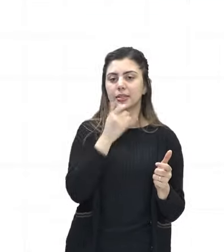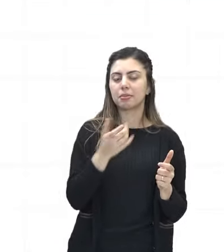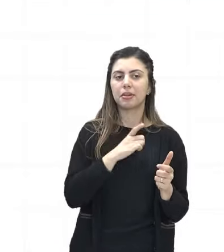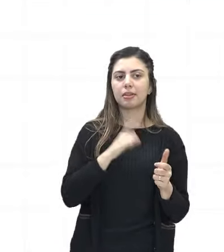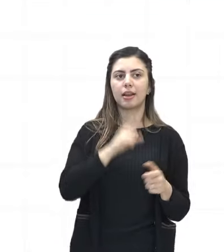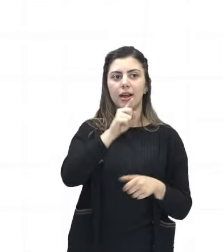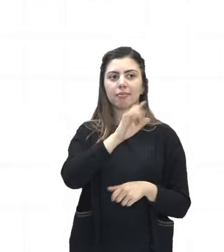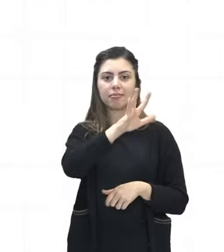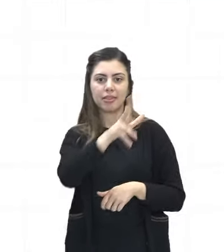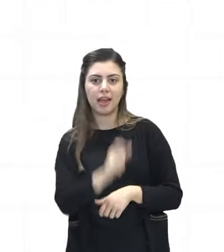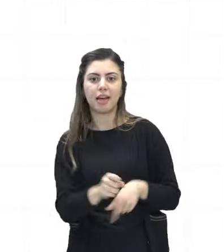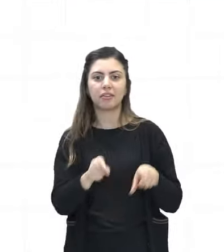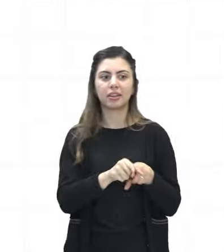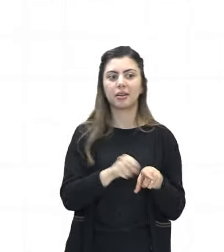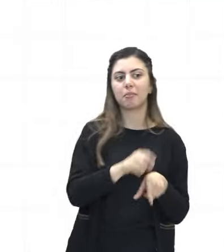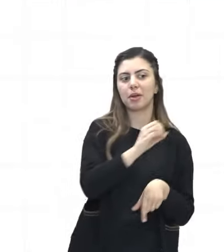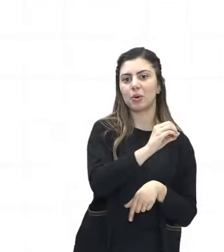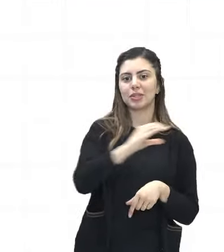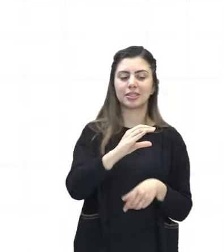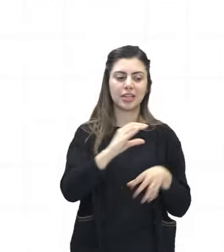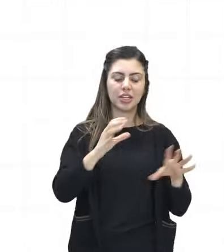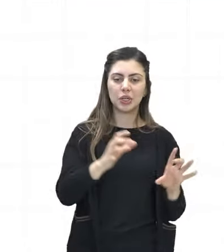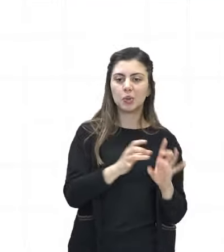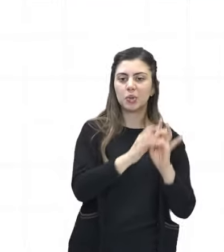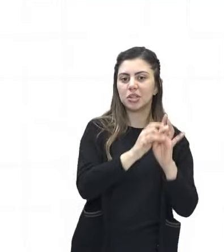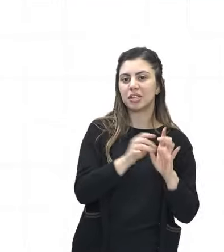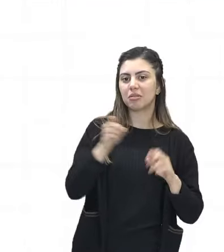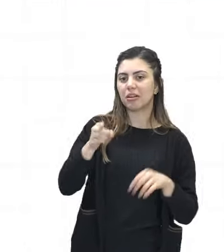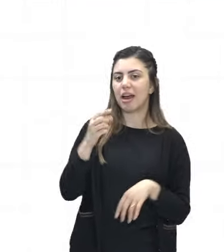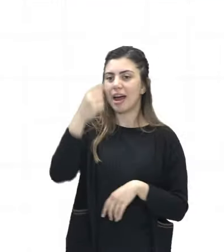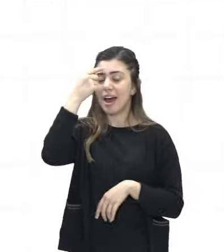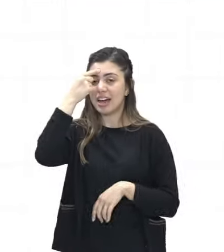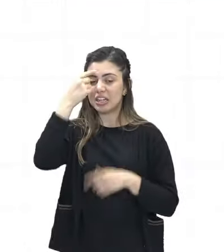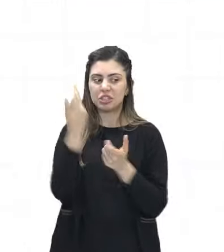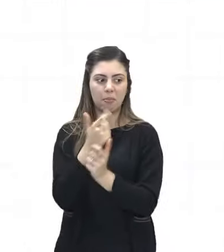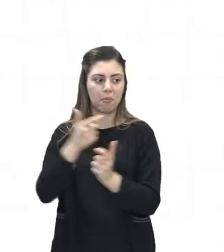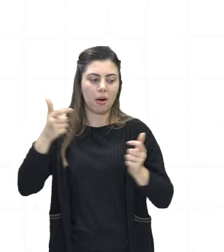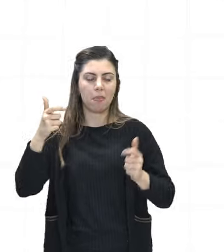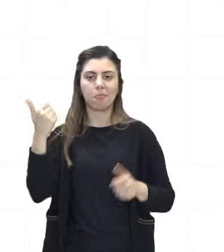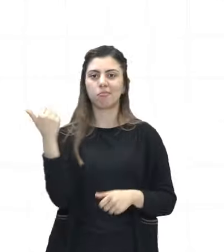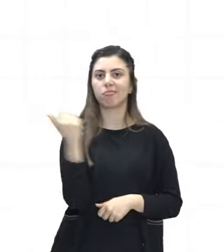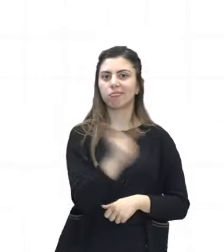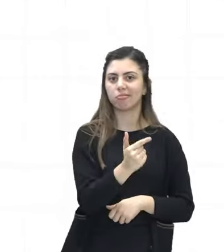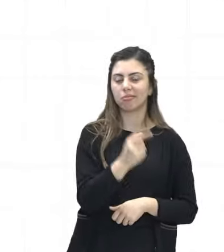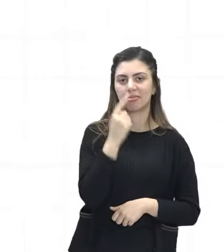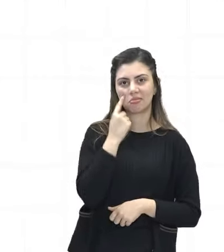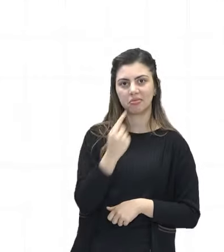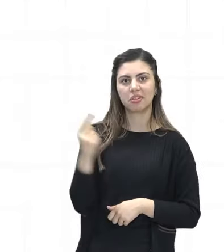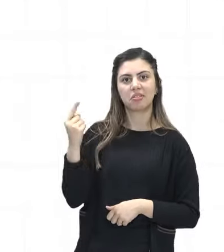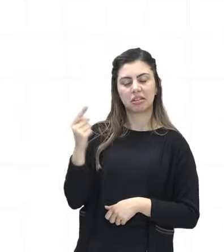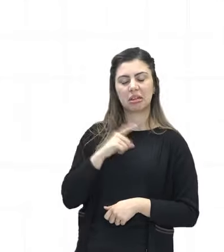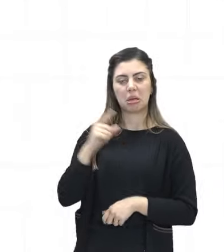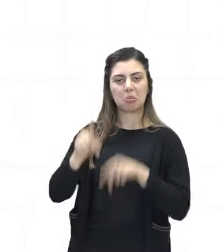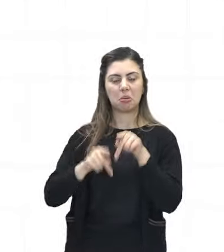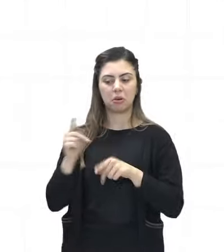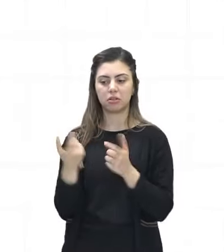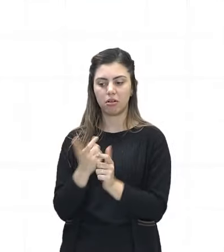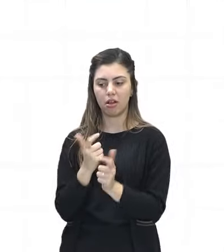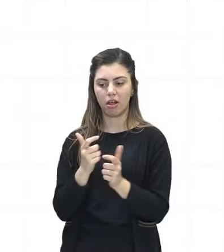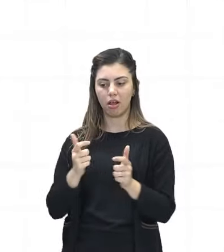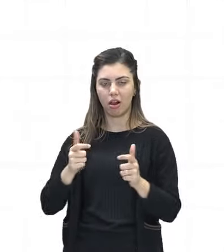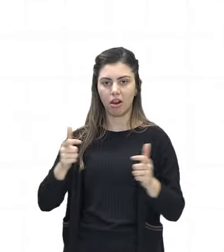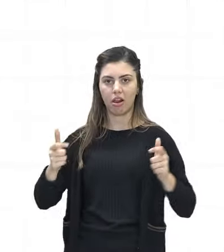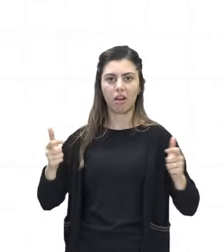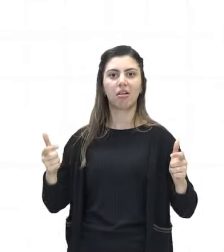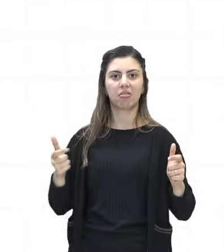africano e da Oceania juntos só para vocês terem uma ideia do do quanto a população indiana é grande e cresce num